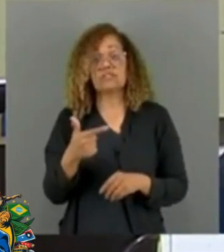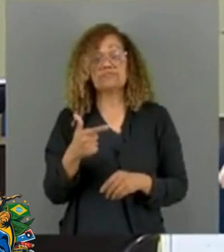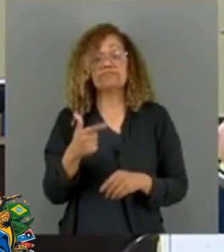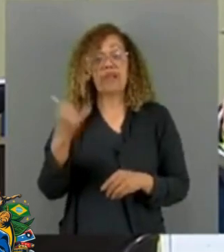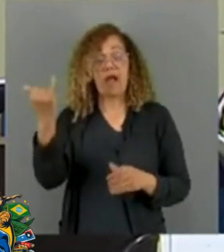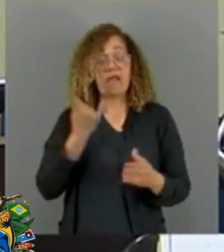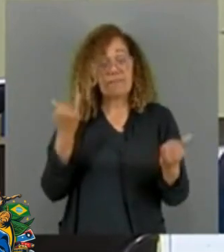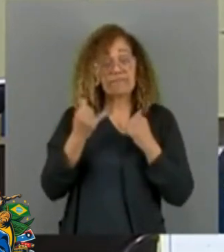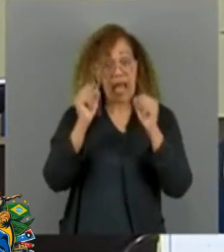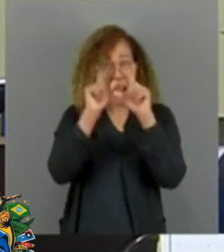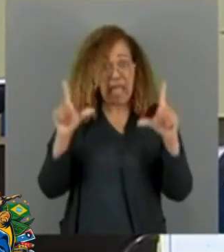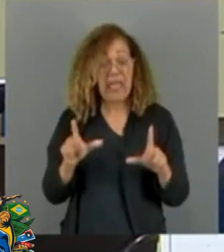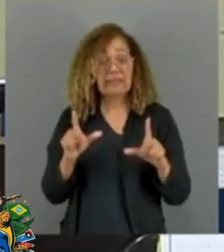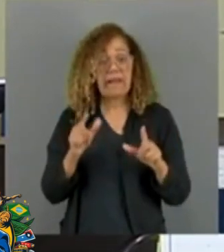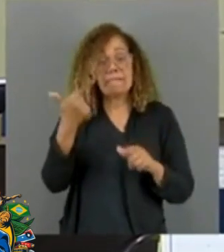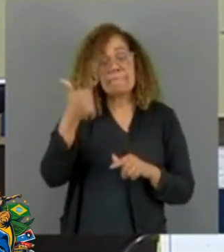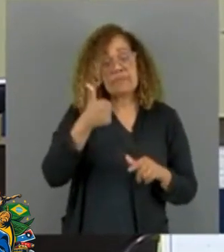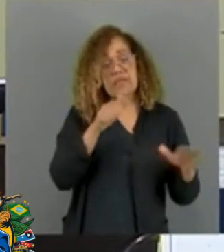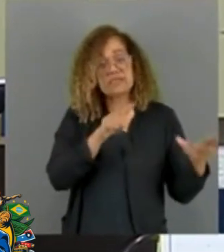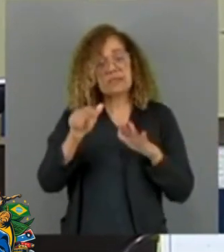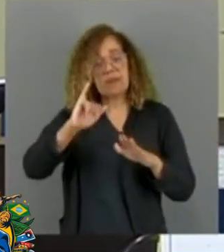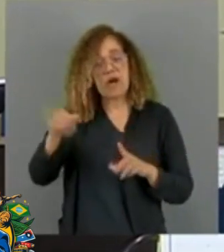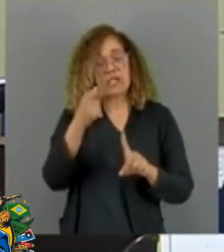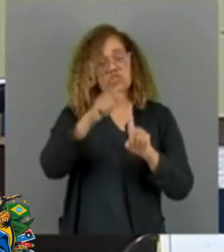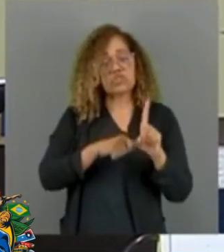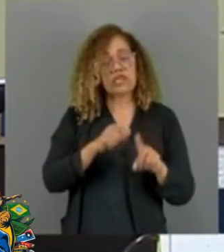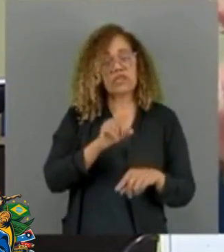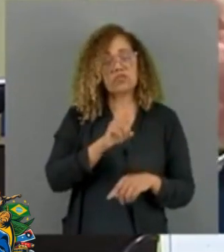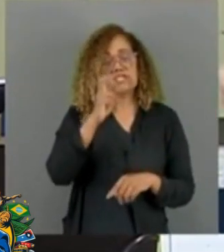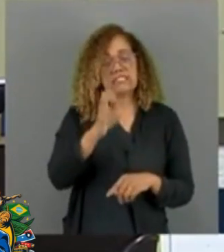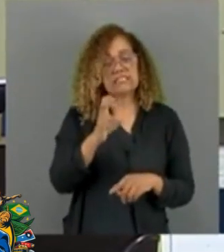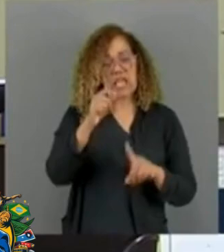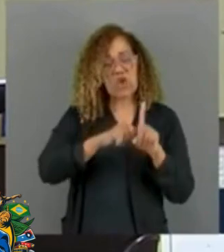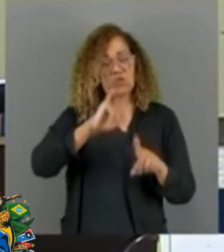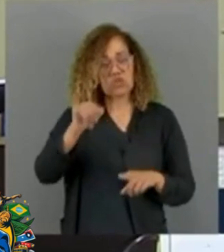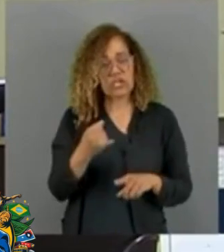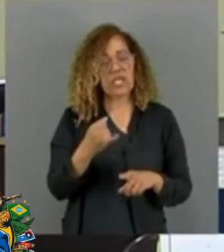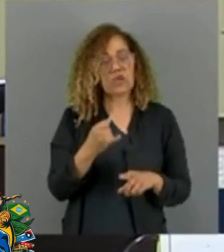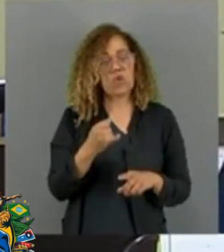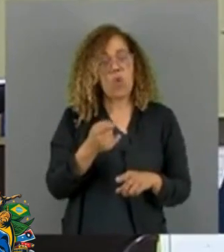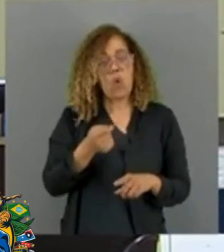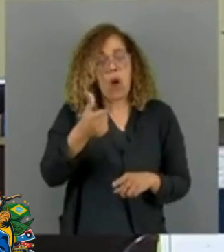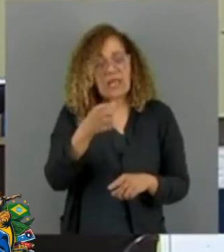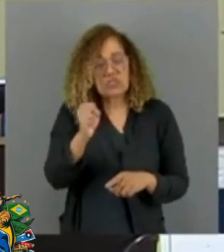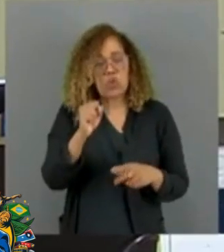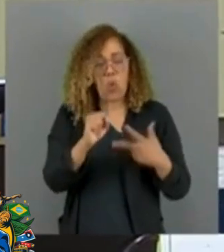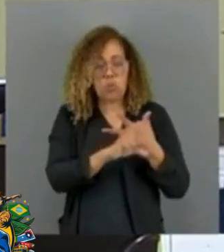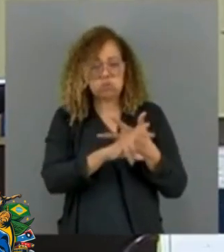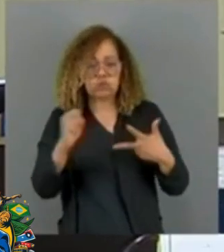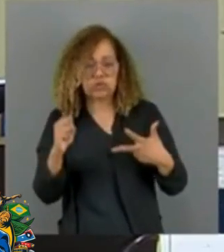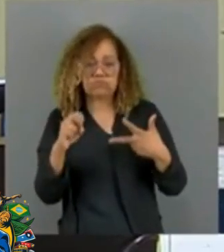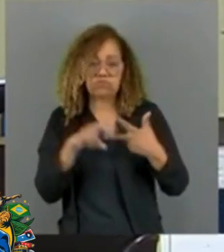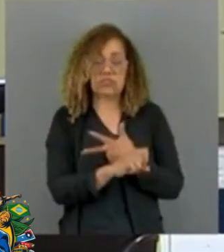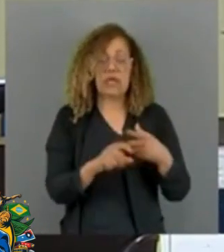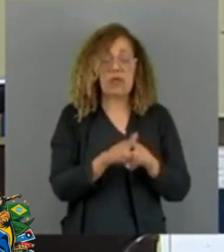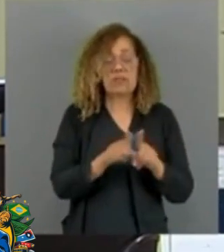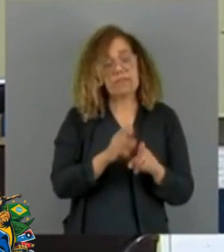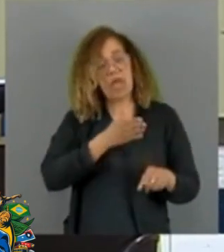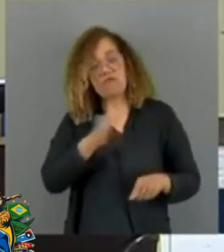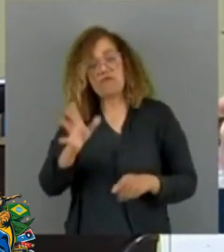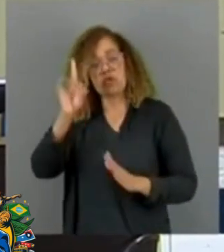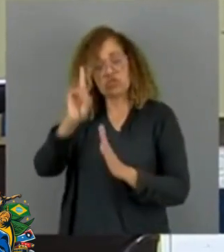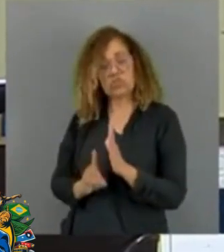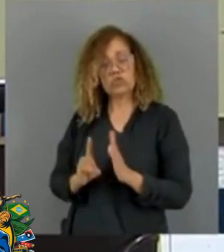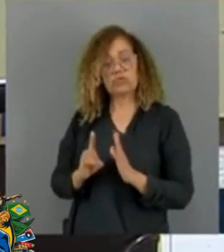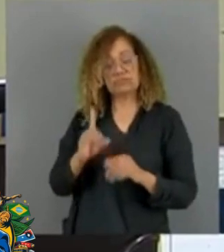em especial na primeira semana de janeiro, isso aconteceu no dia 5 de janeiro, antecedendo o 8 de janeiro, eu fui a São Paulo, fui a uma reunião na diretoria da Jovem Pan,